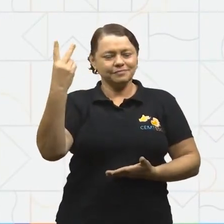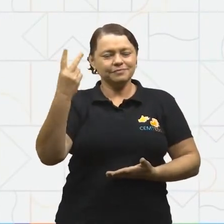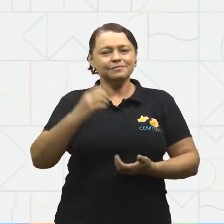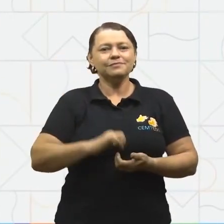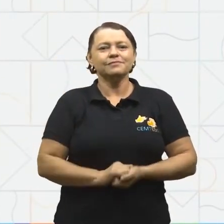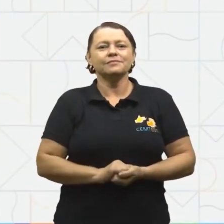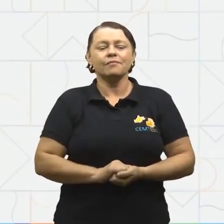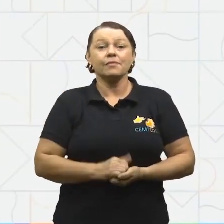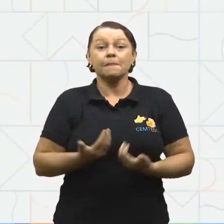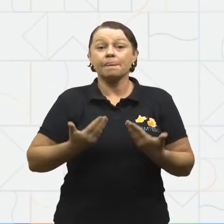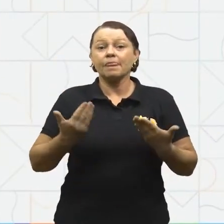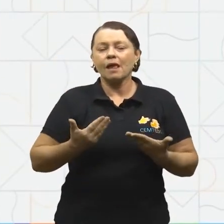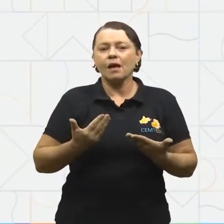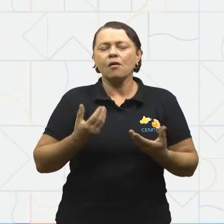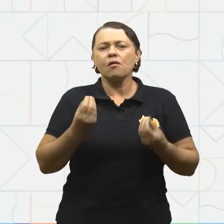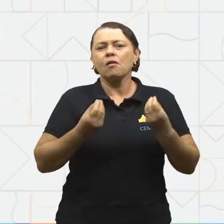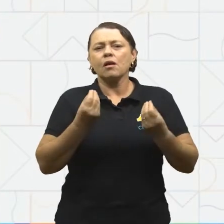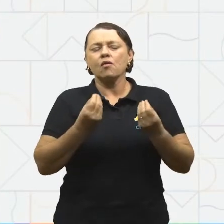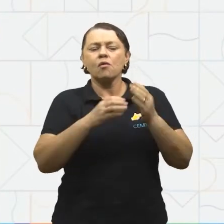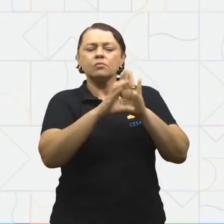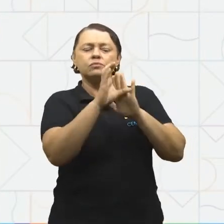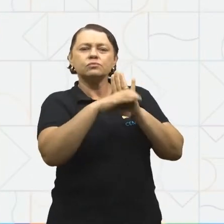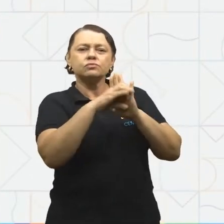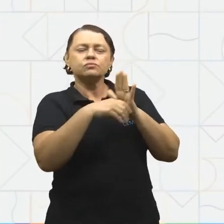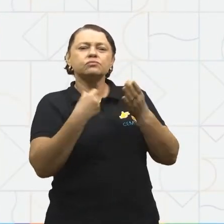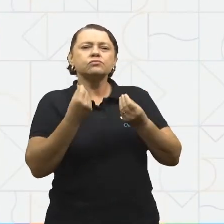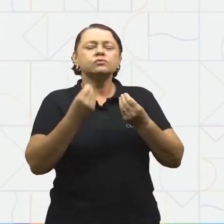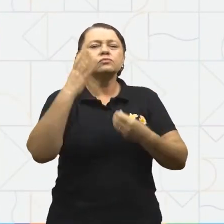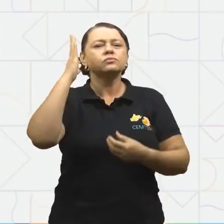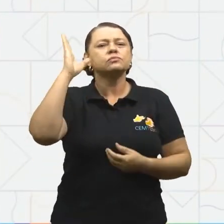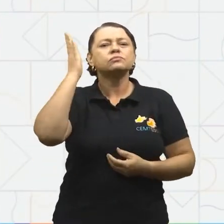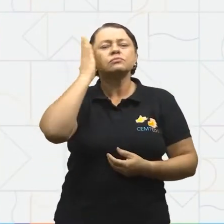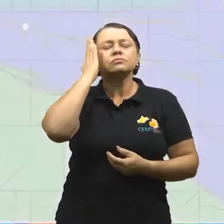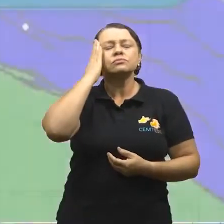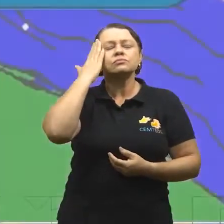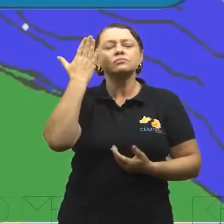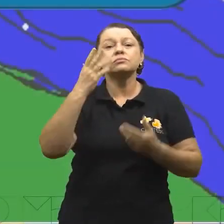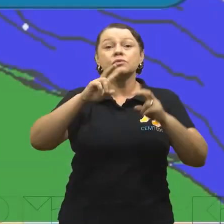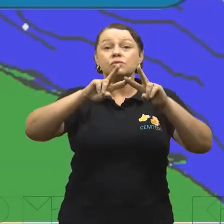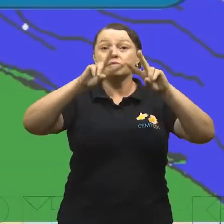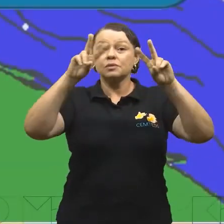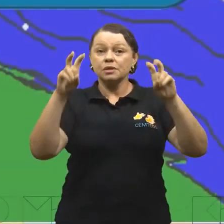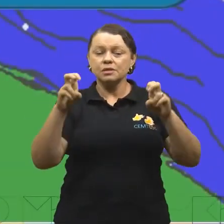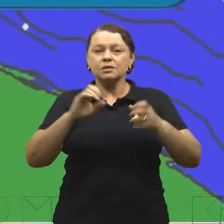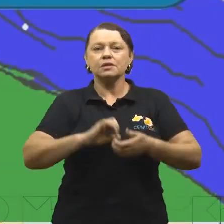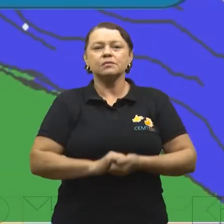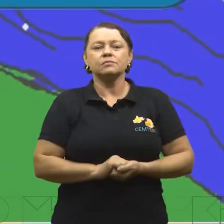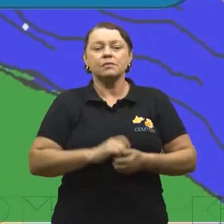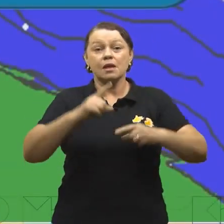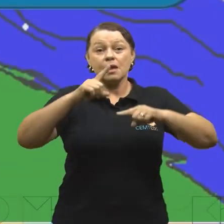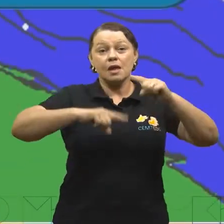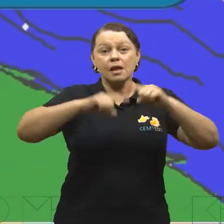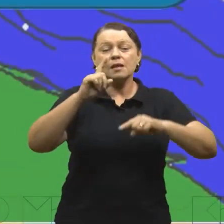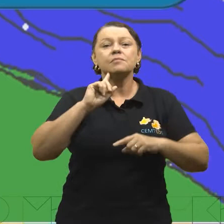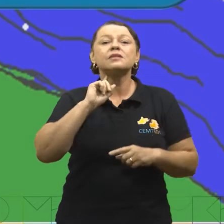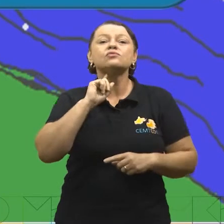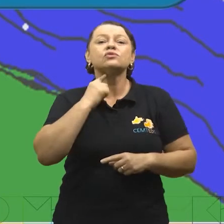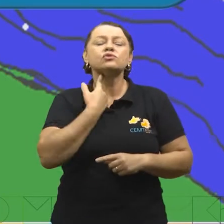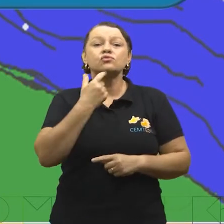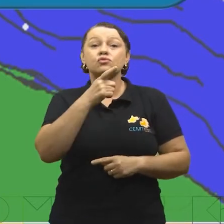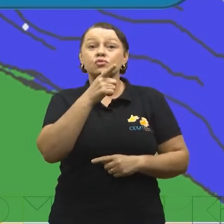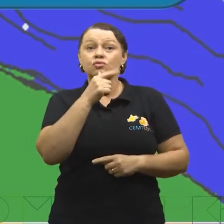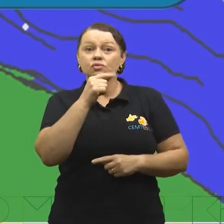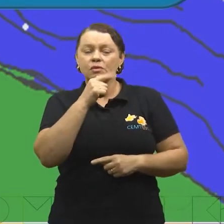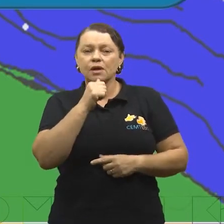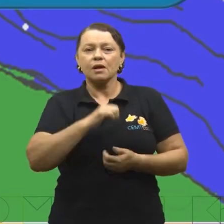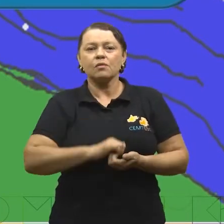Então, vamos agora definir alguns entendimentos sobre esse tema. Elementos poluentes.